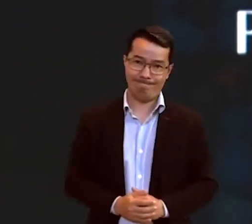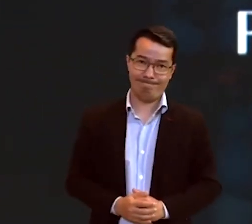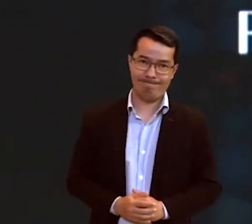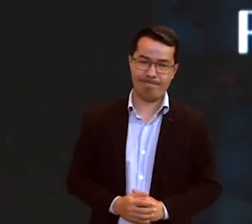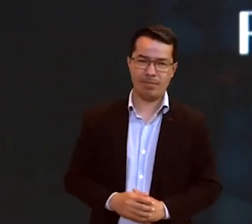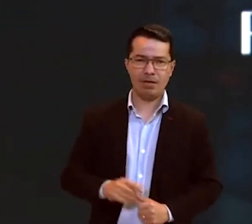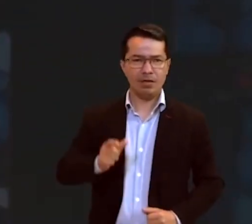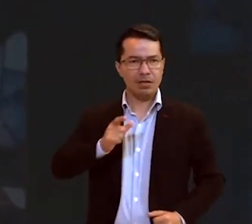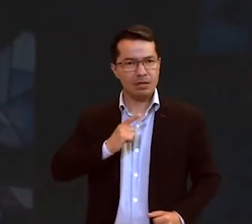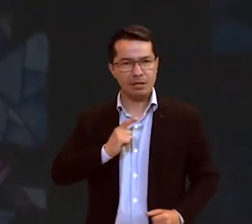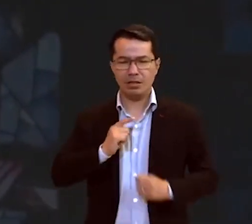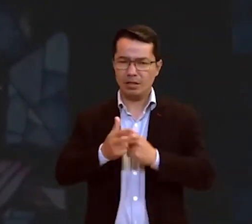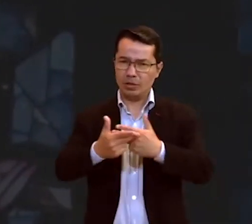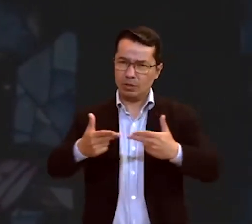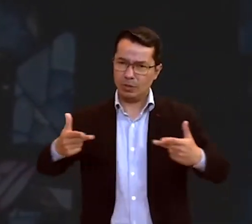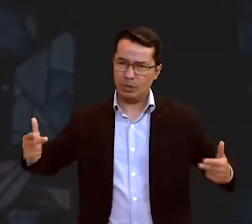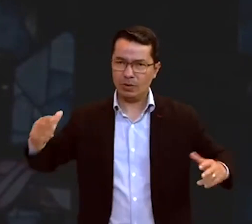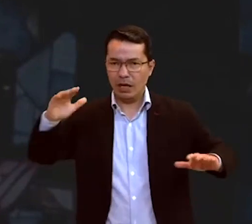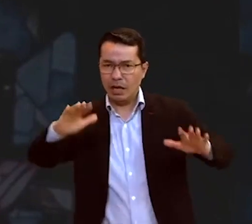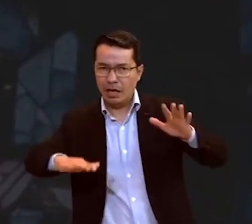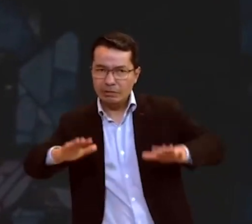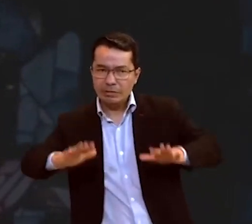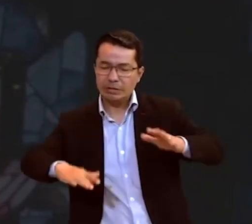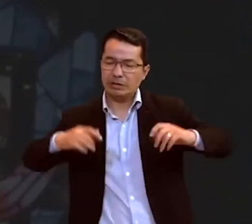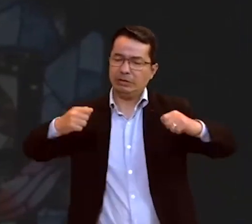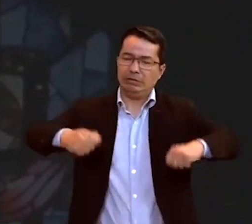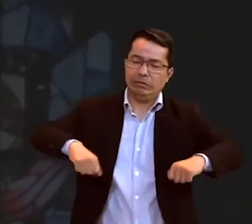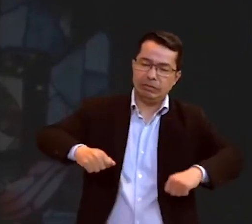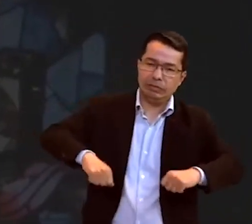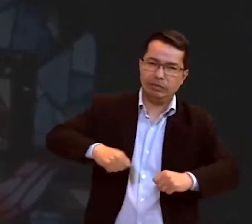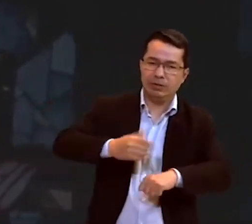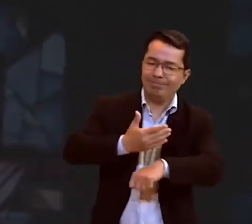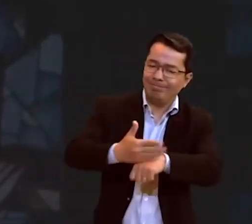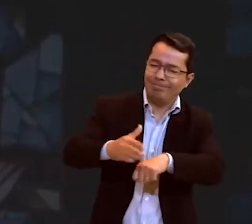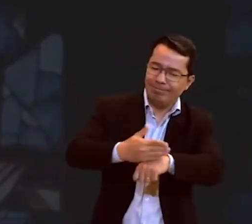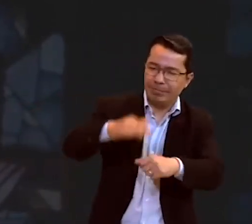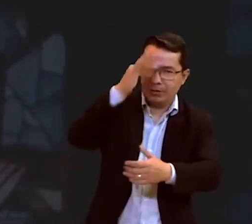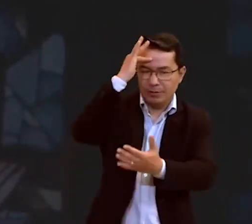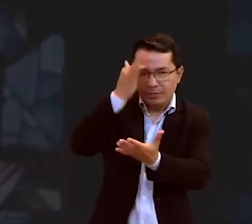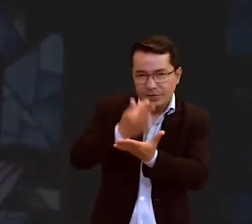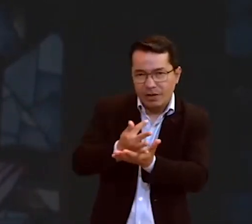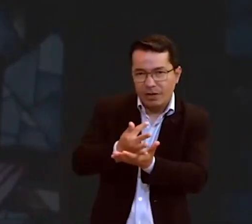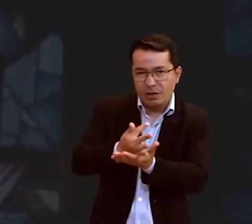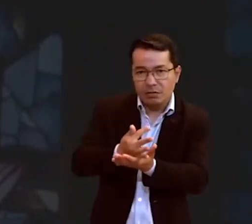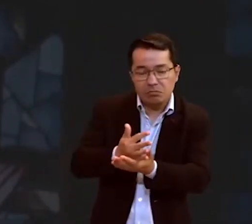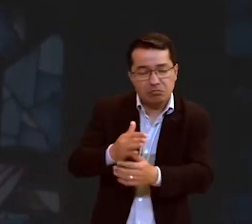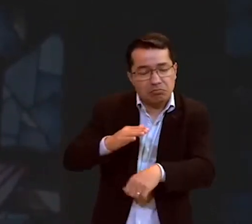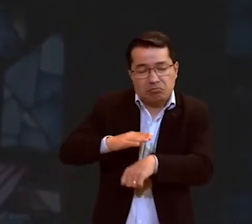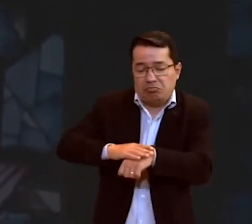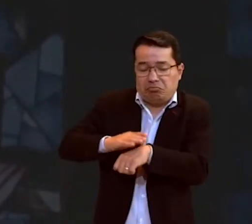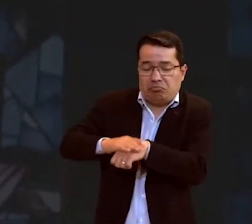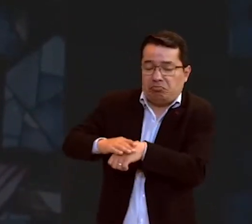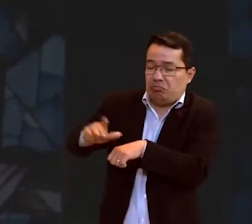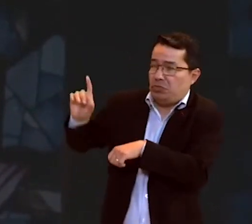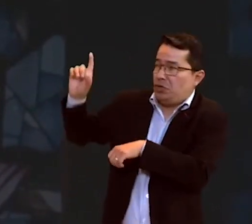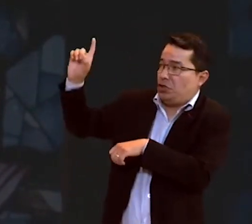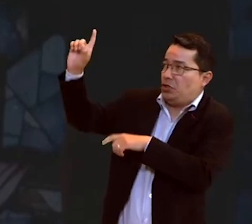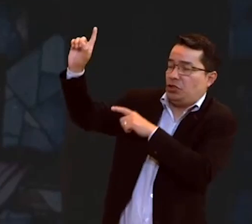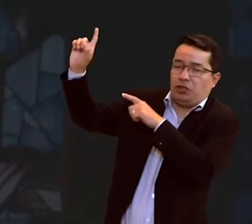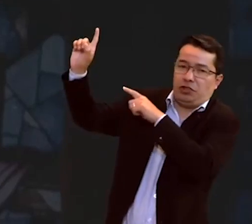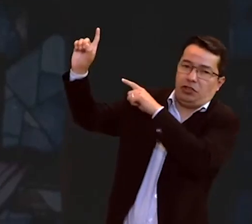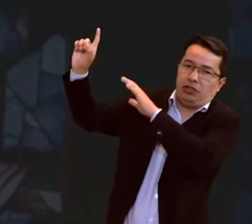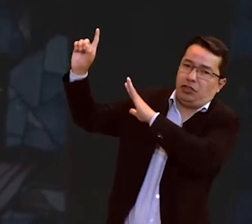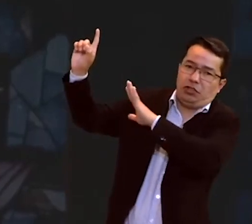São questões que Deus às vezes vai aperfeiçoar a fé, vai lapidar a família, o coração. São questões de Deus. Mas eu e você